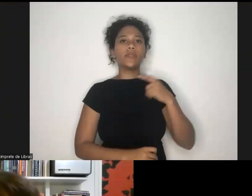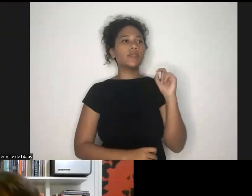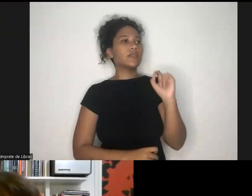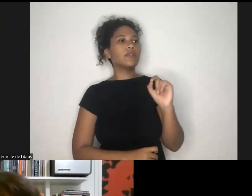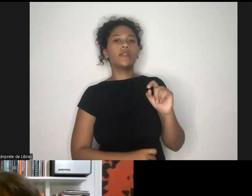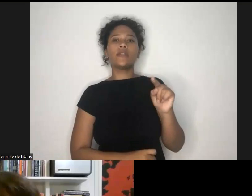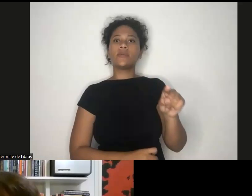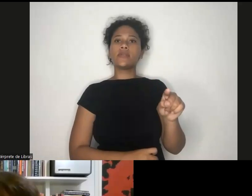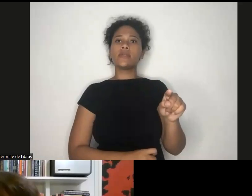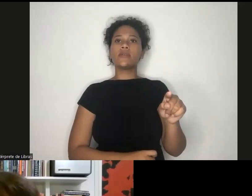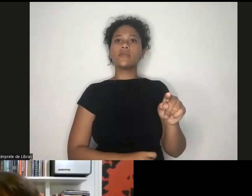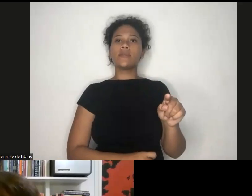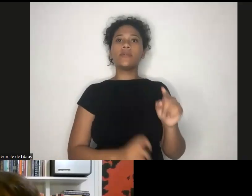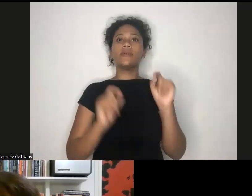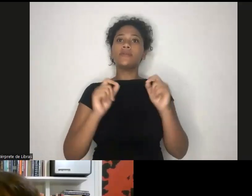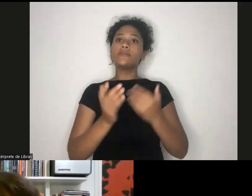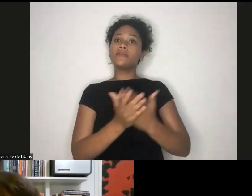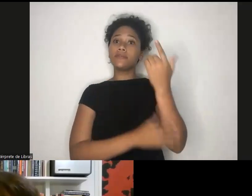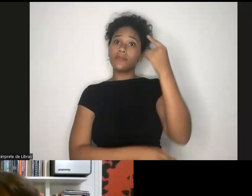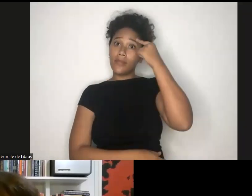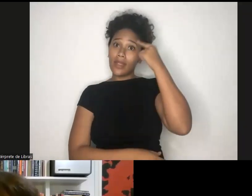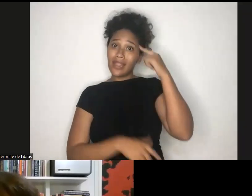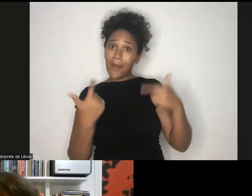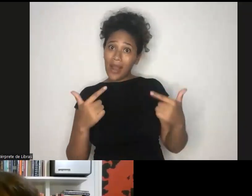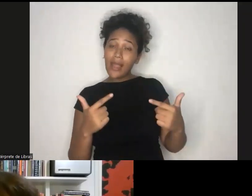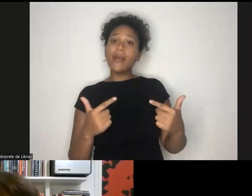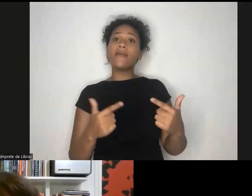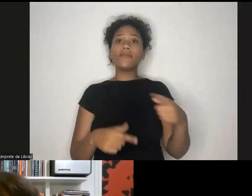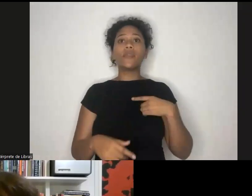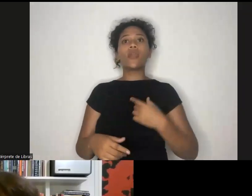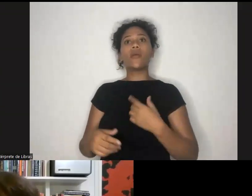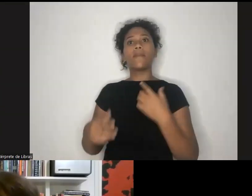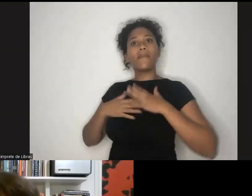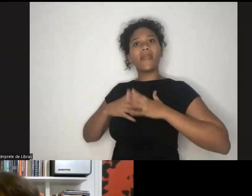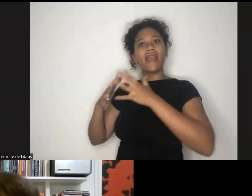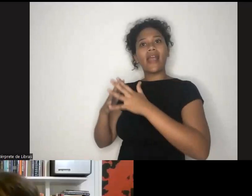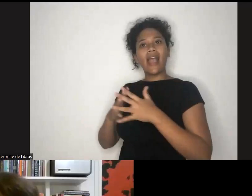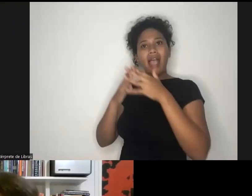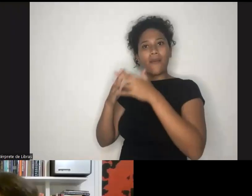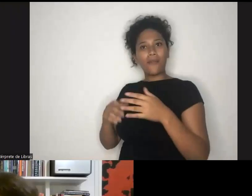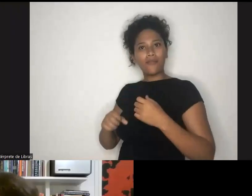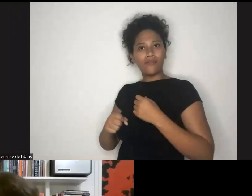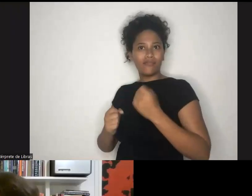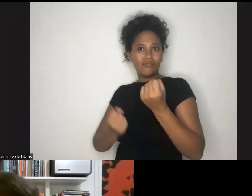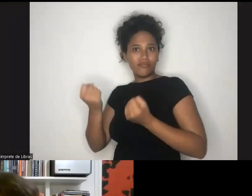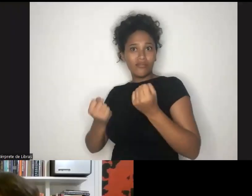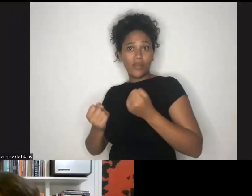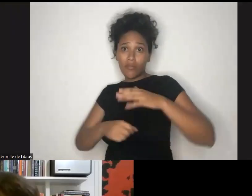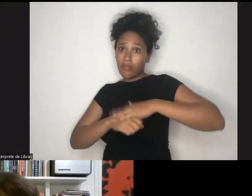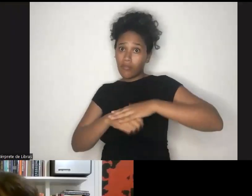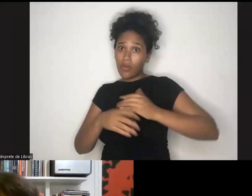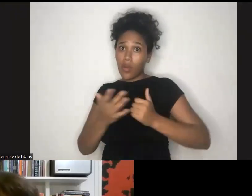quando comecei a trabalhar eu carregava madeira botava na minha caminhonete eu mesmo comprava material para economizar r$ 1000